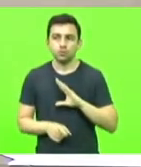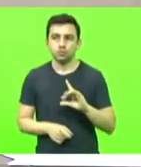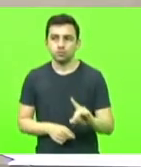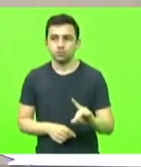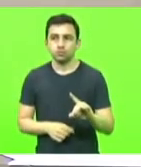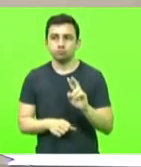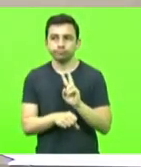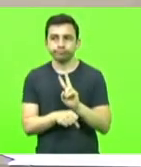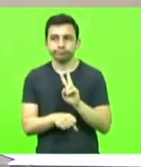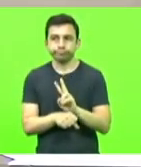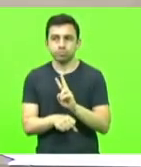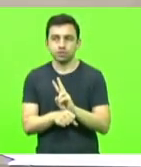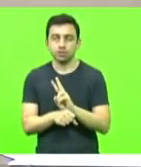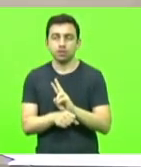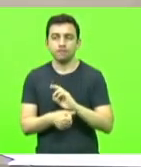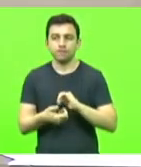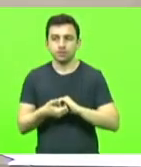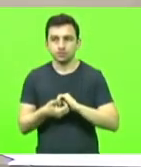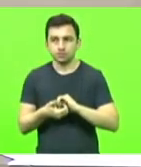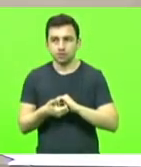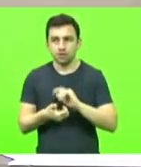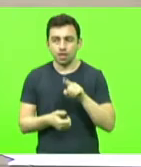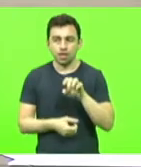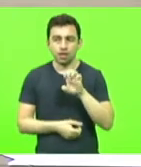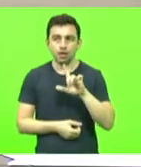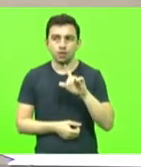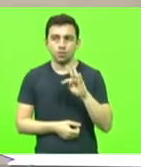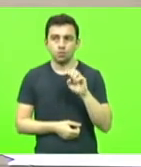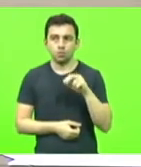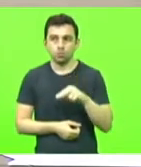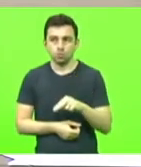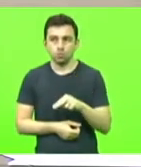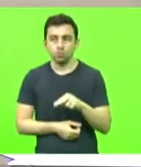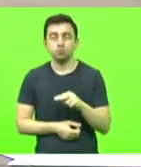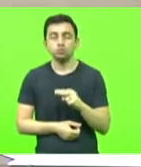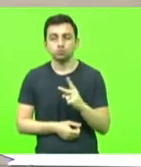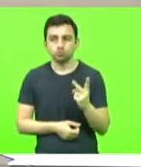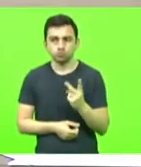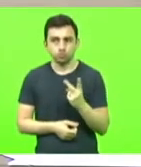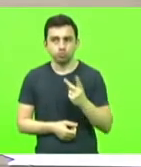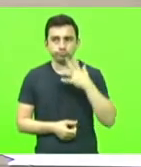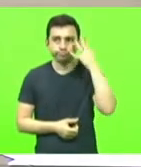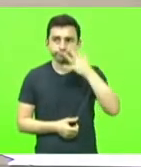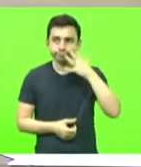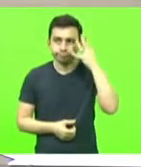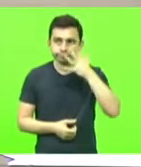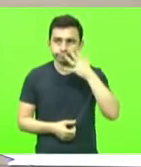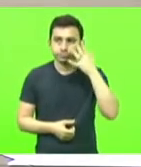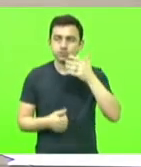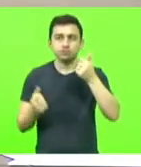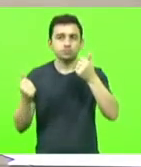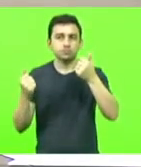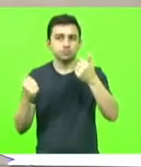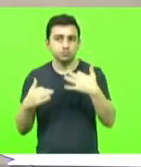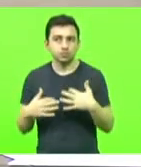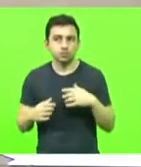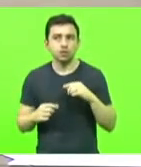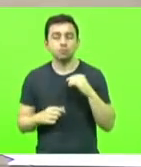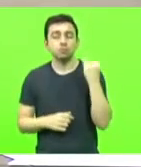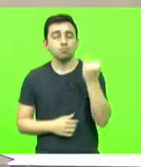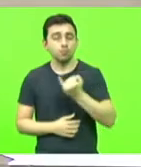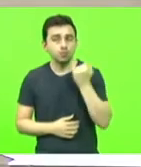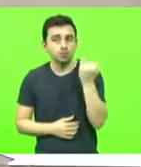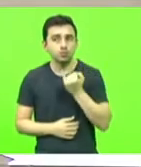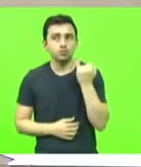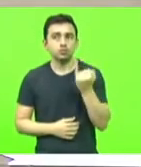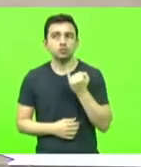Proteção à Defesa Civil, Elton César Cunha, façam uso da palavra a fim de falarem acerca da importância